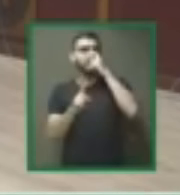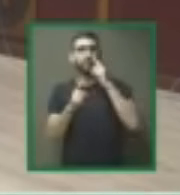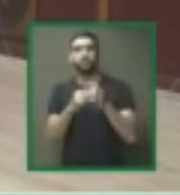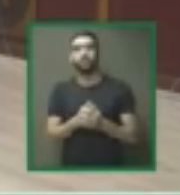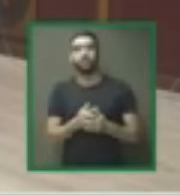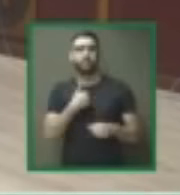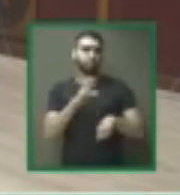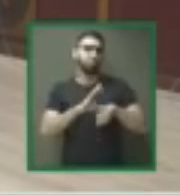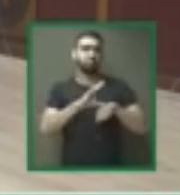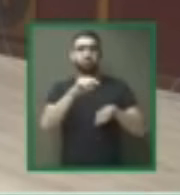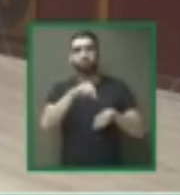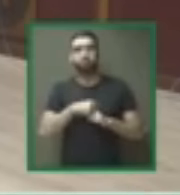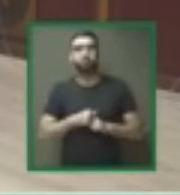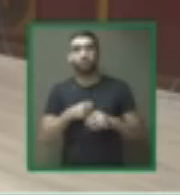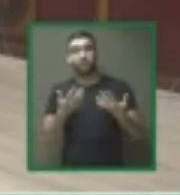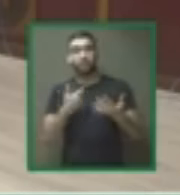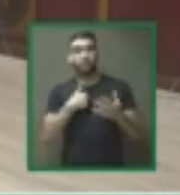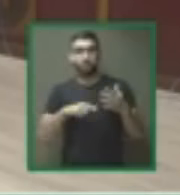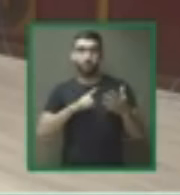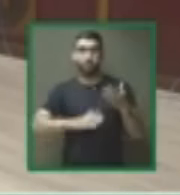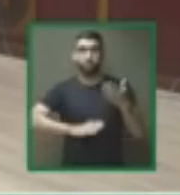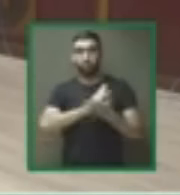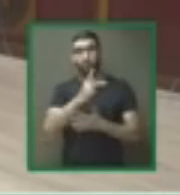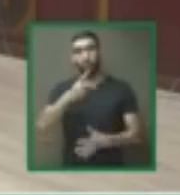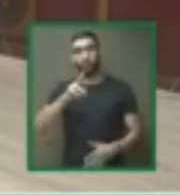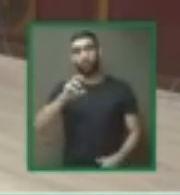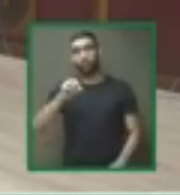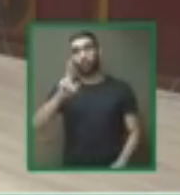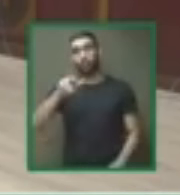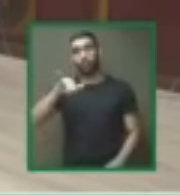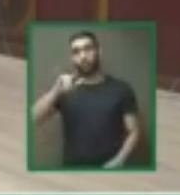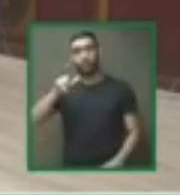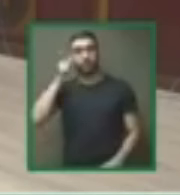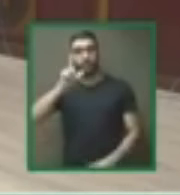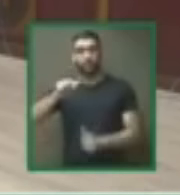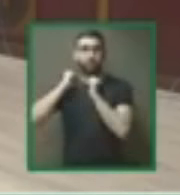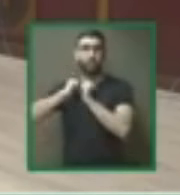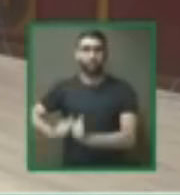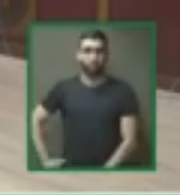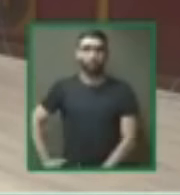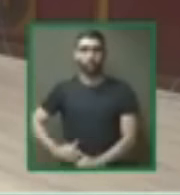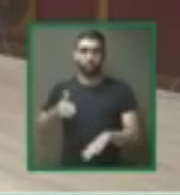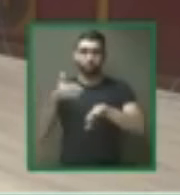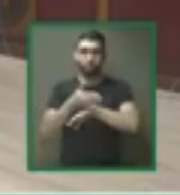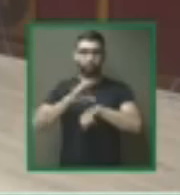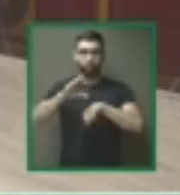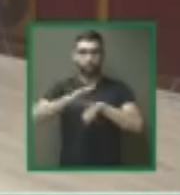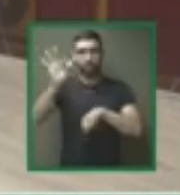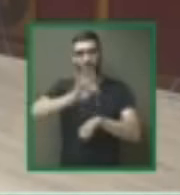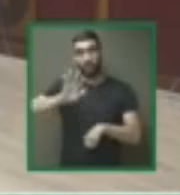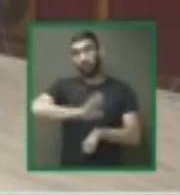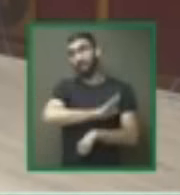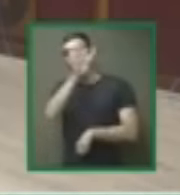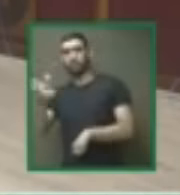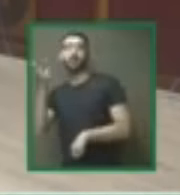Desafio. Naquela época, eu consegui a aprovação no ProUni e ganhei uma bolsa para cursar a faculdade pelo ProUni. Retornei para